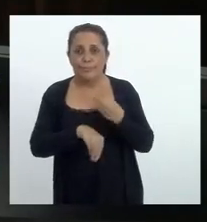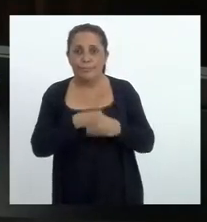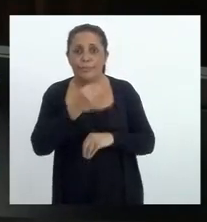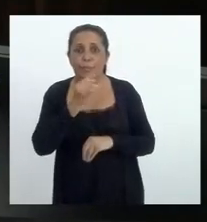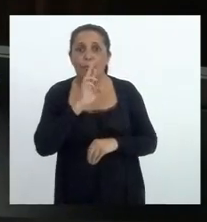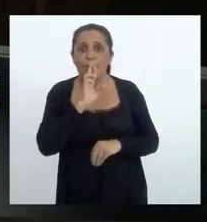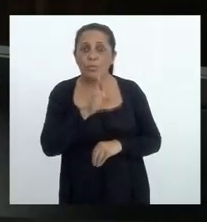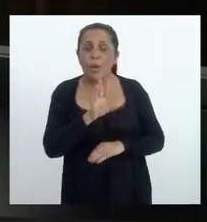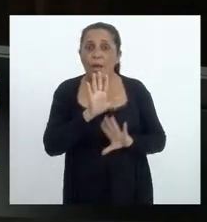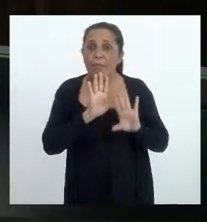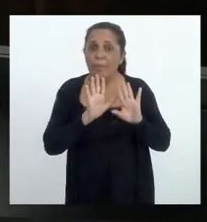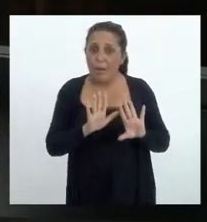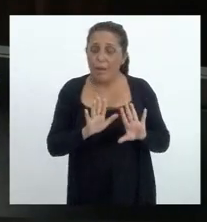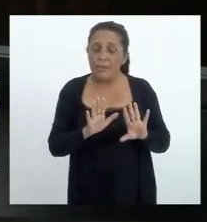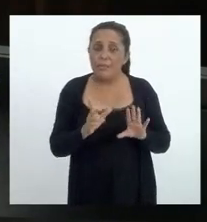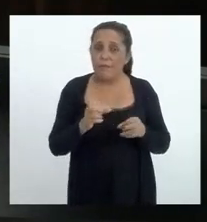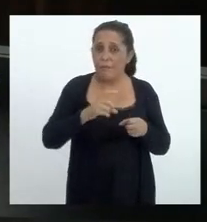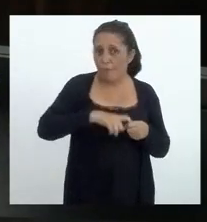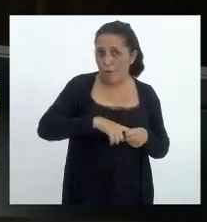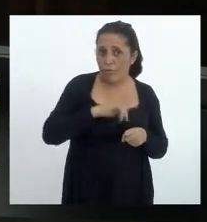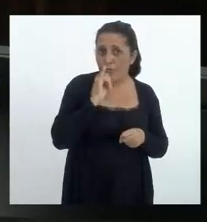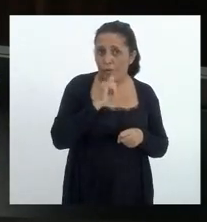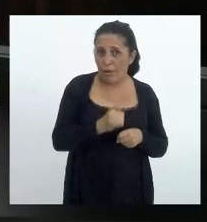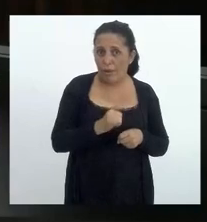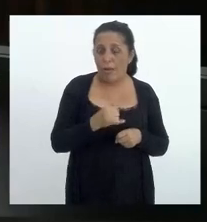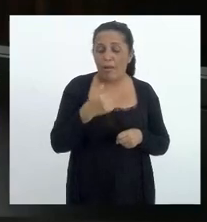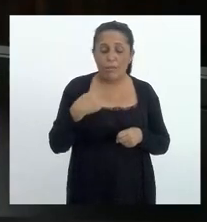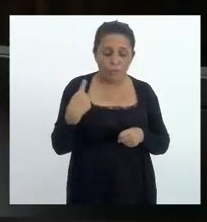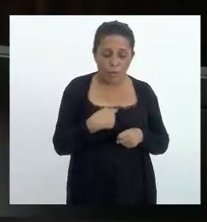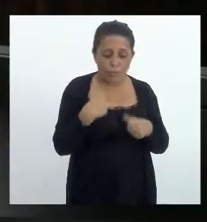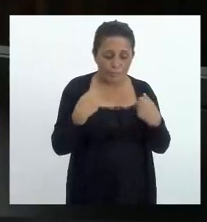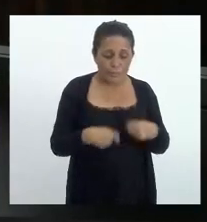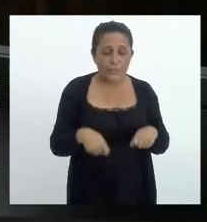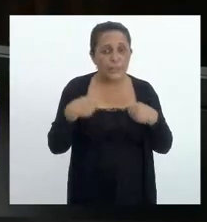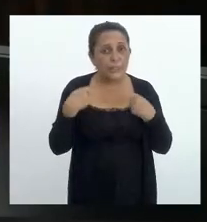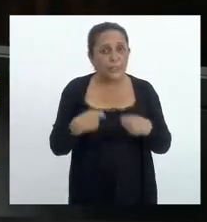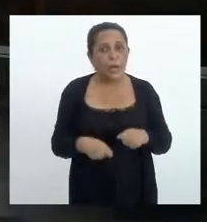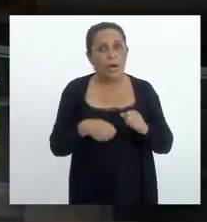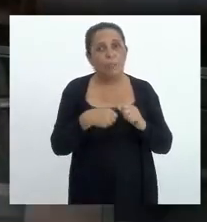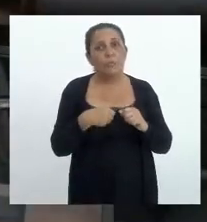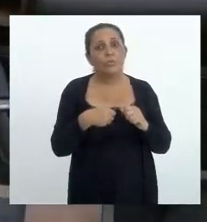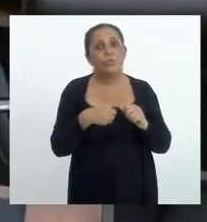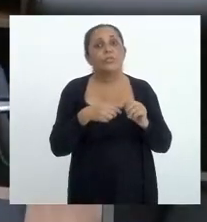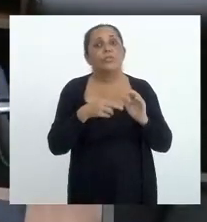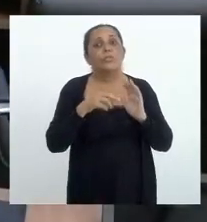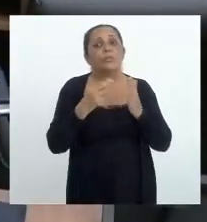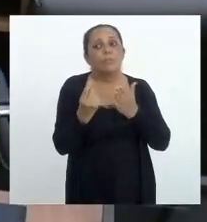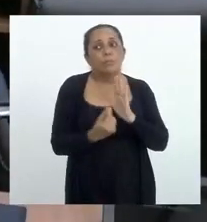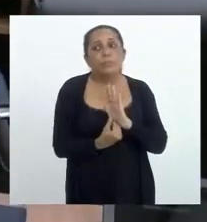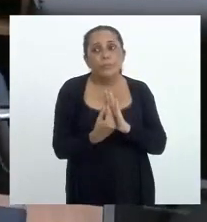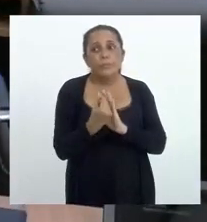eu volto a dizer, nós hoje precisamos entrar no regime de recuperação,